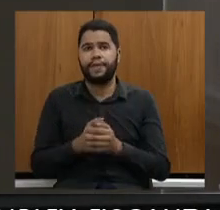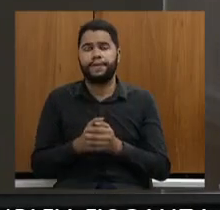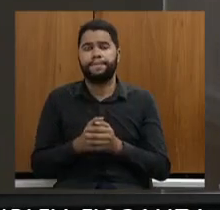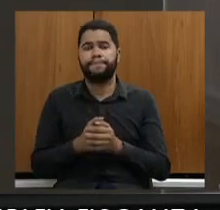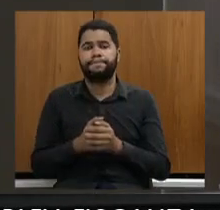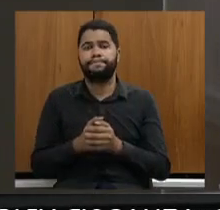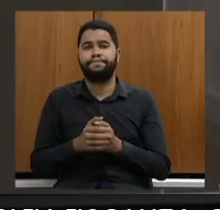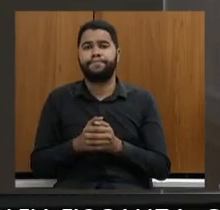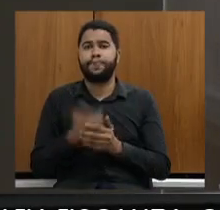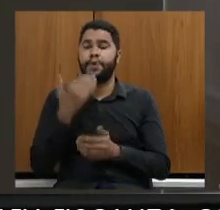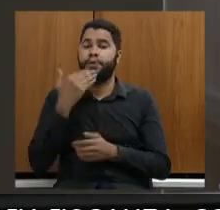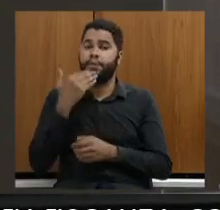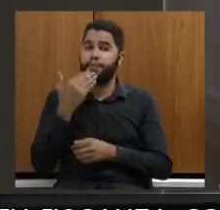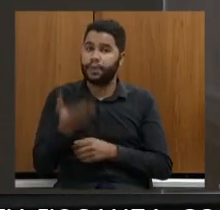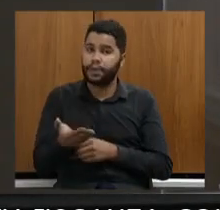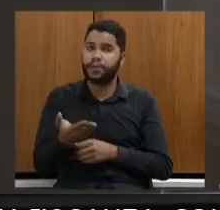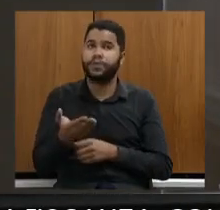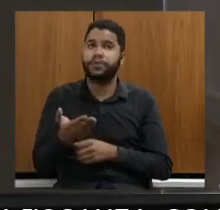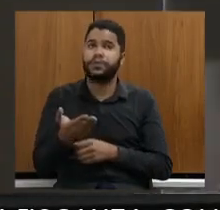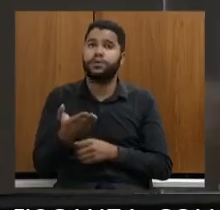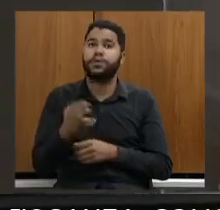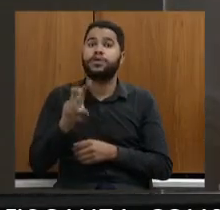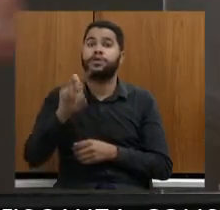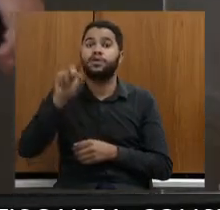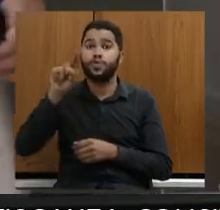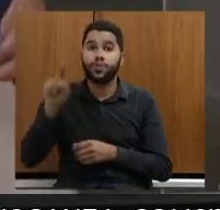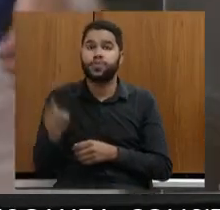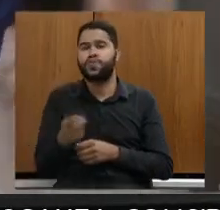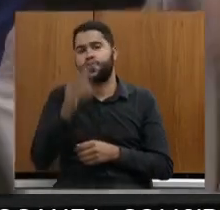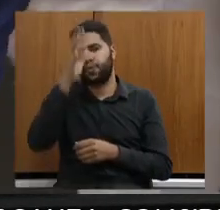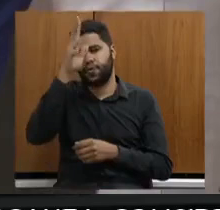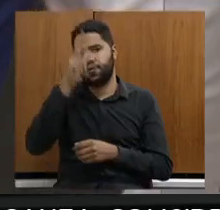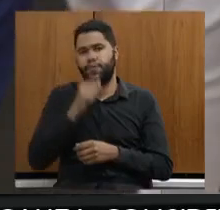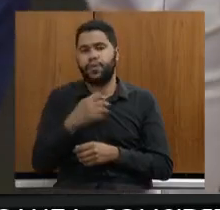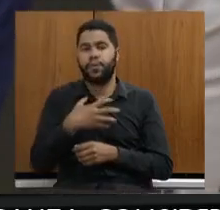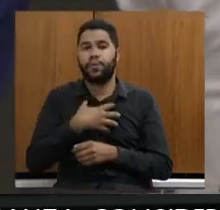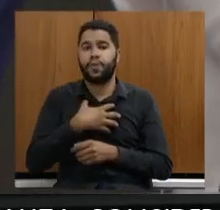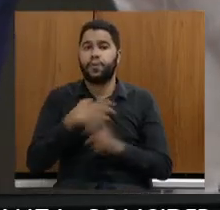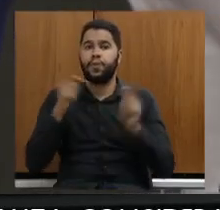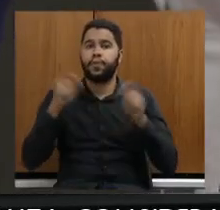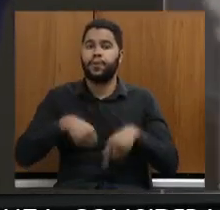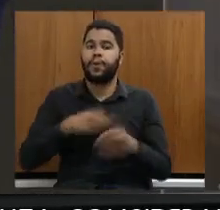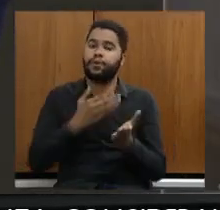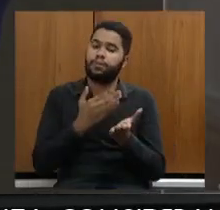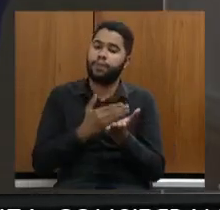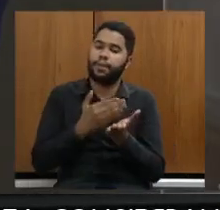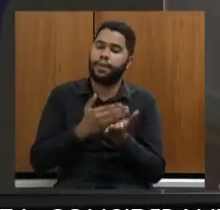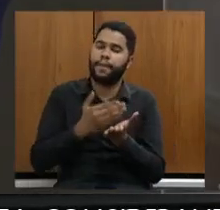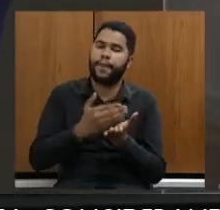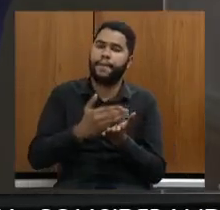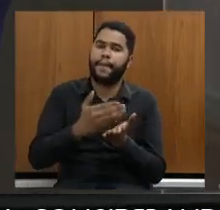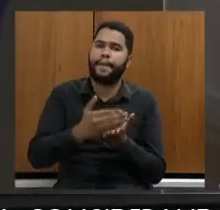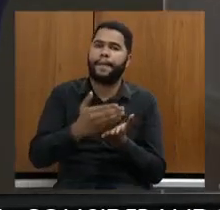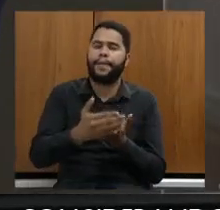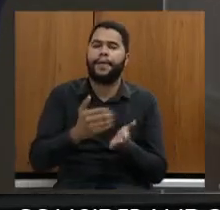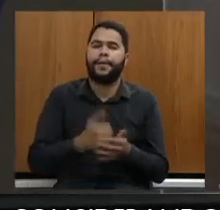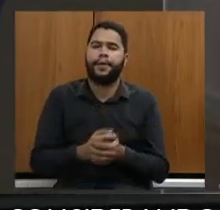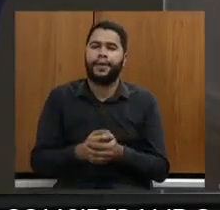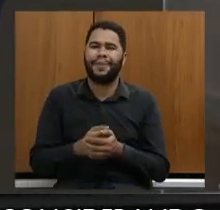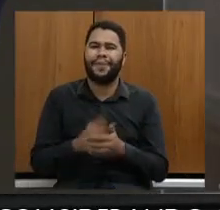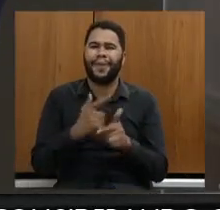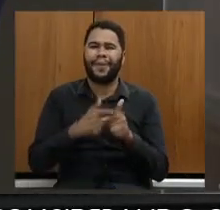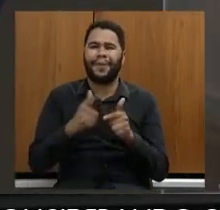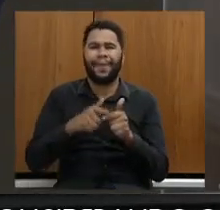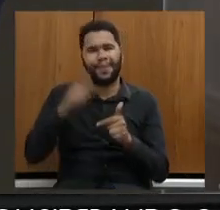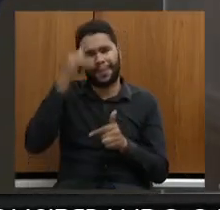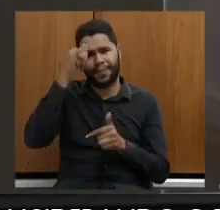eles estão reivindicando que cheguei isso a cinco mil frangos e de forma que eles possam parcelar perguntei